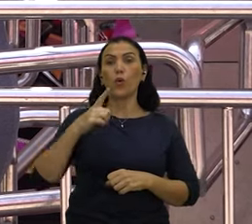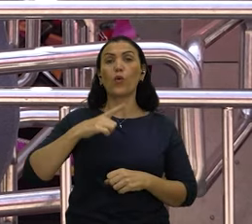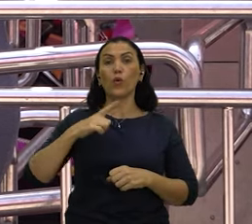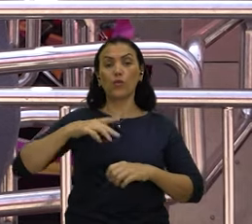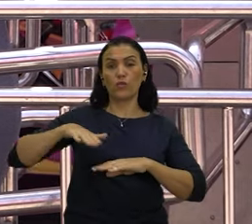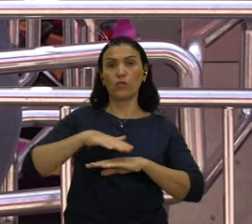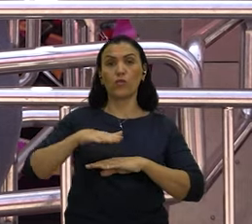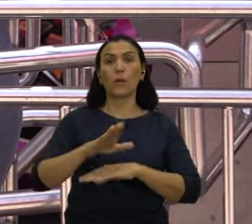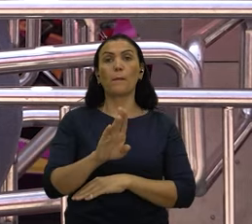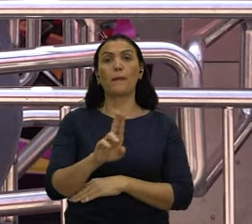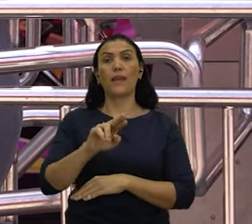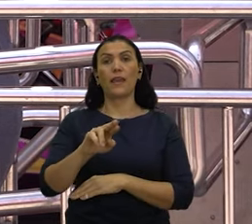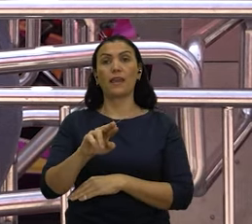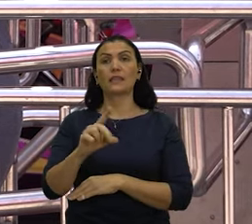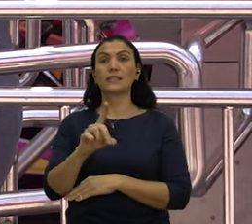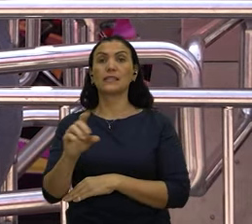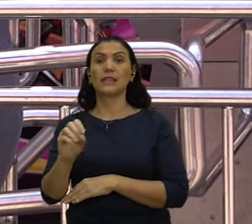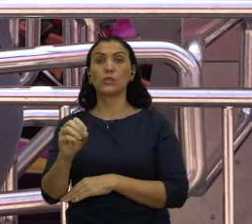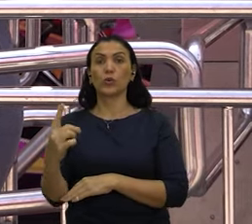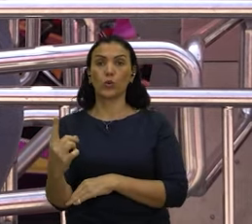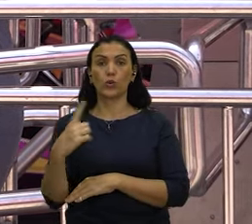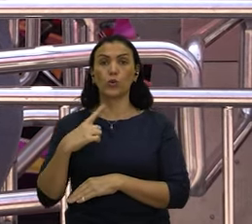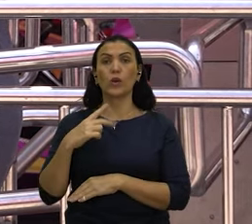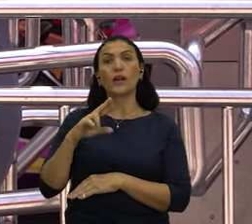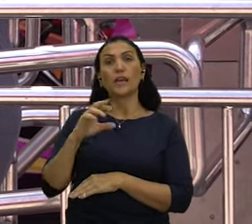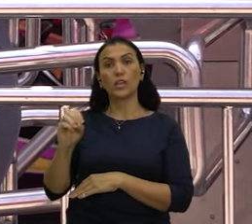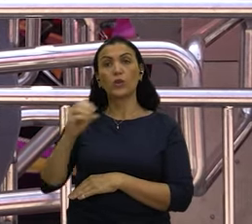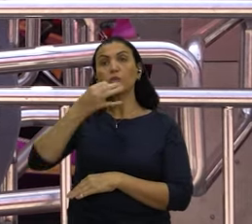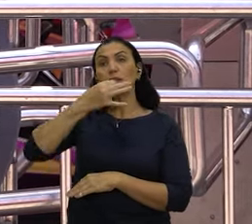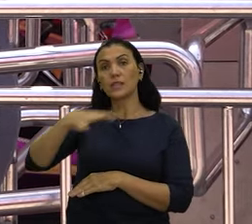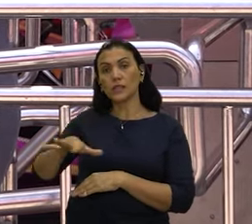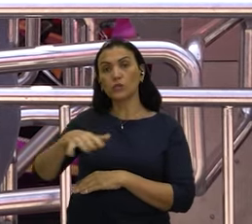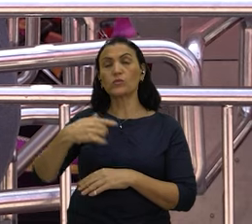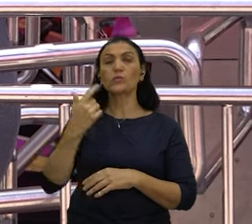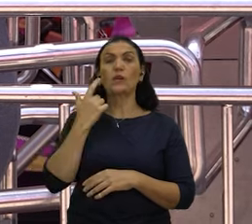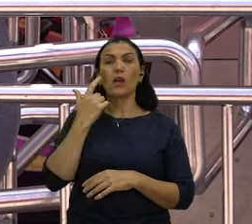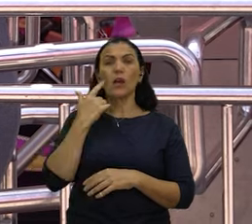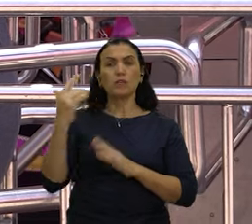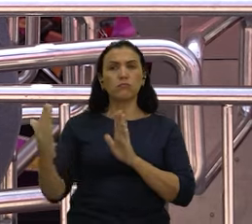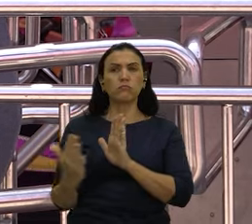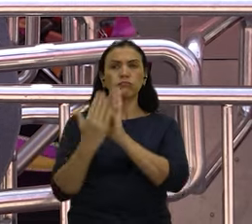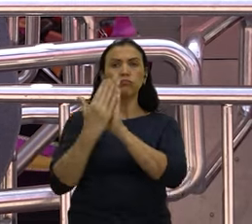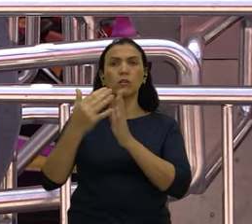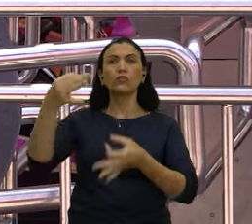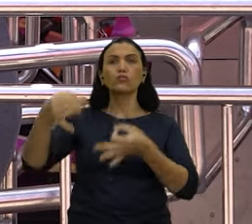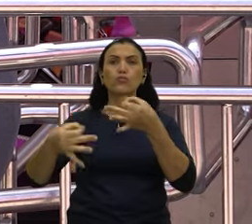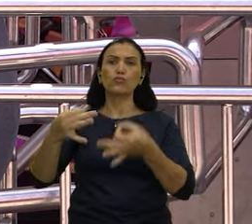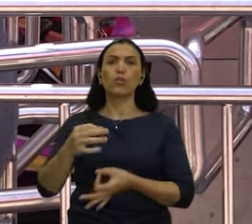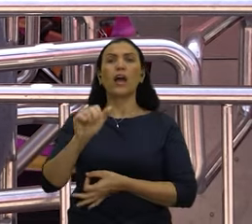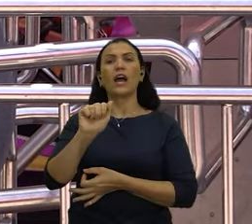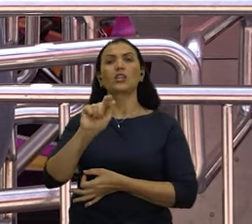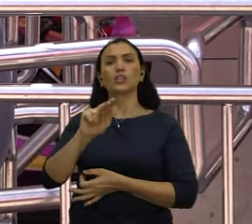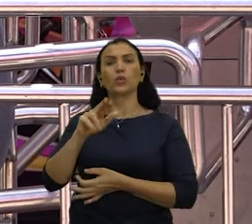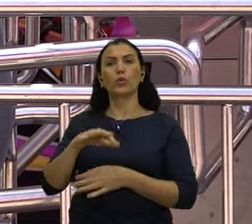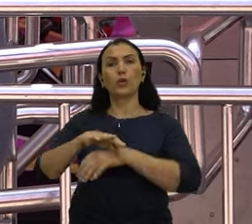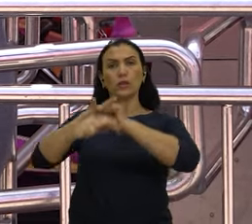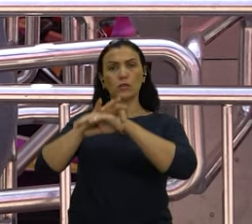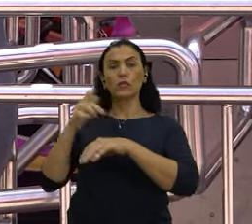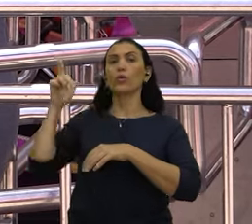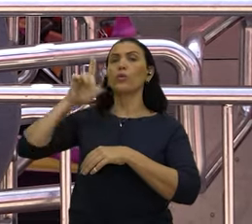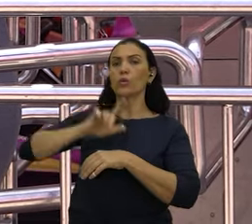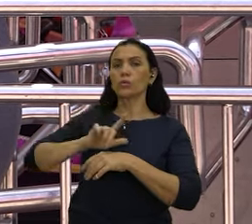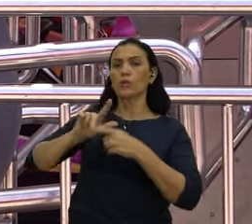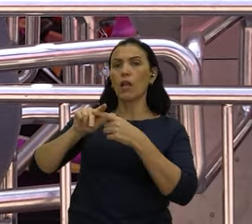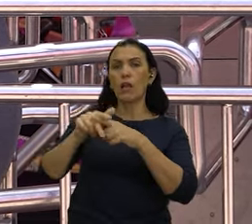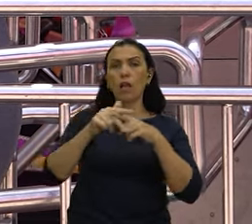foi implantado na rodovia BR-101, conhecida como Rio Santos. Embora tenha sido contestado na justiça, a AGU conseguiu